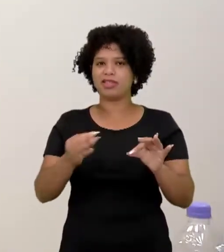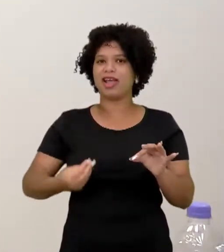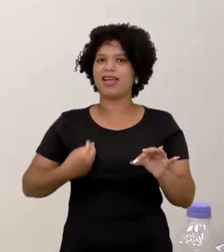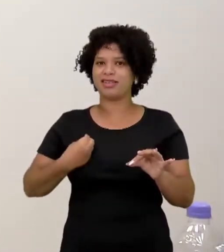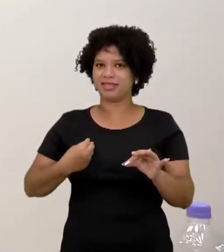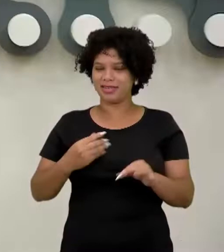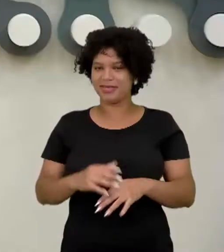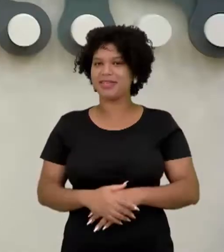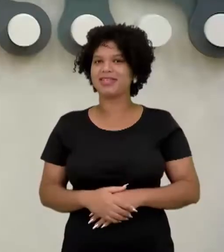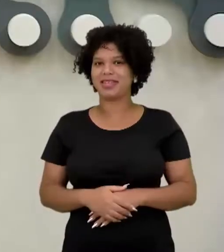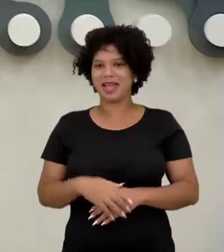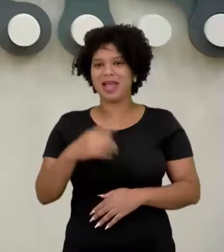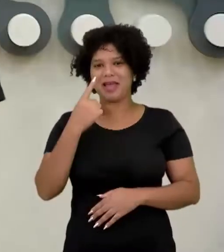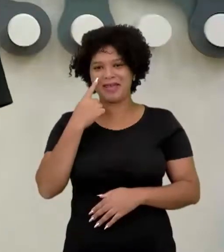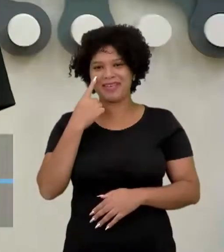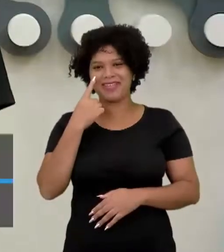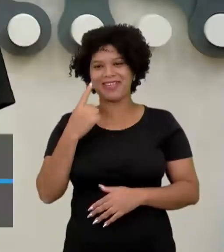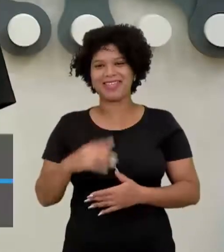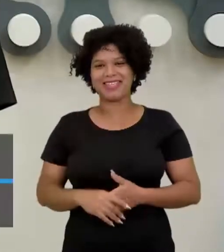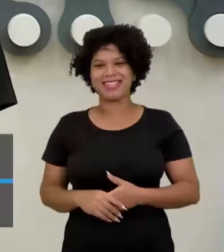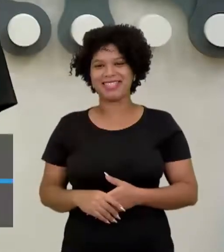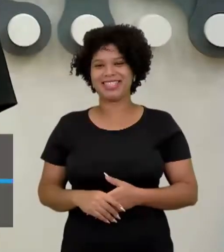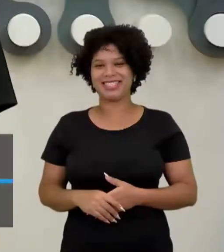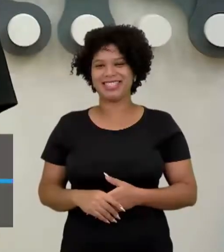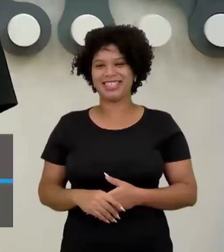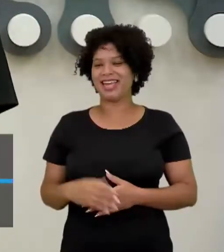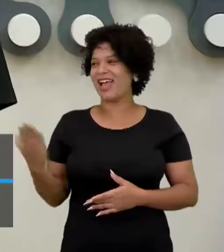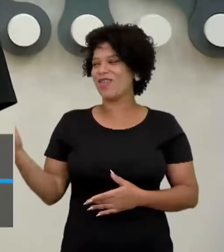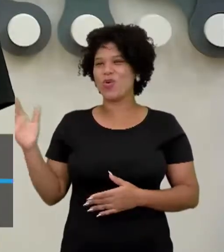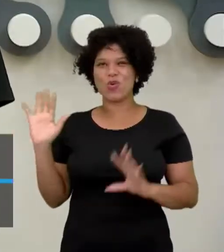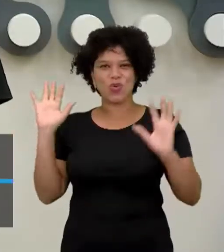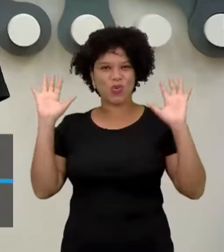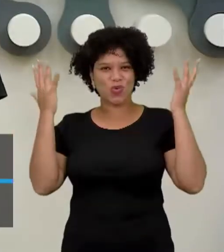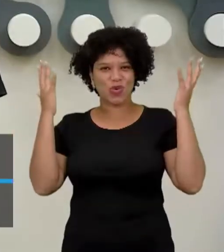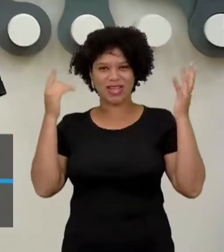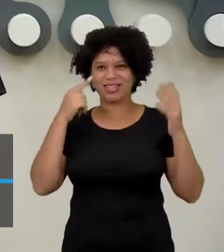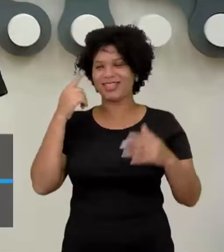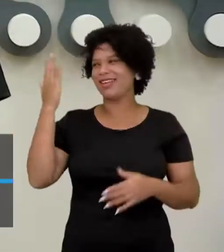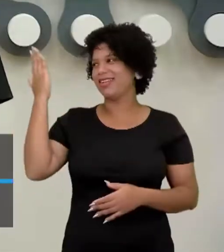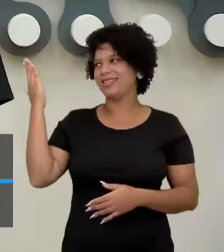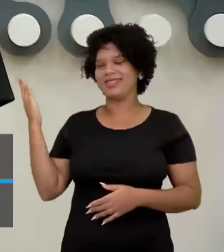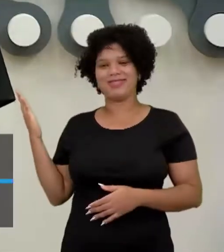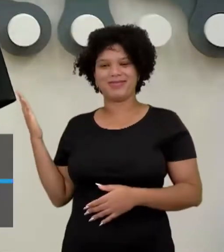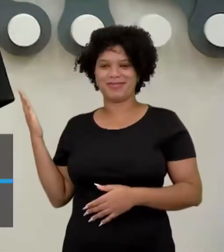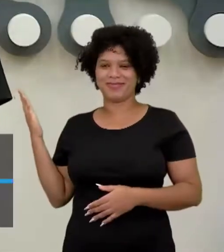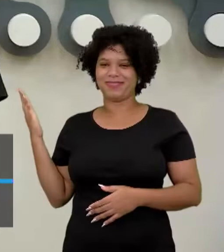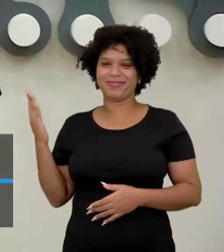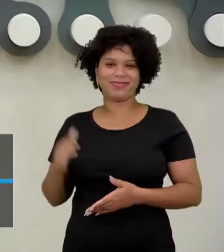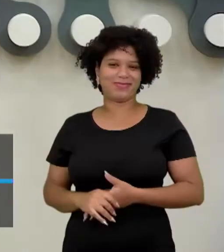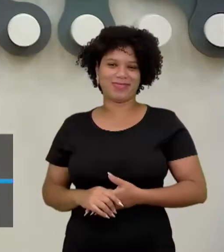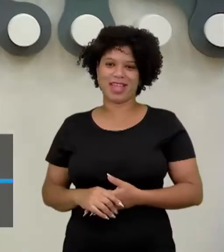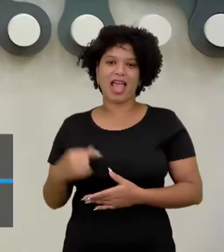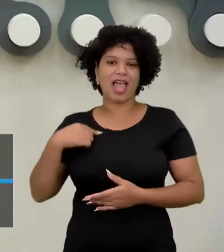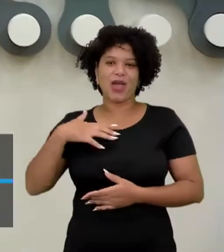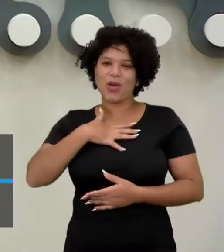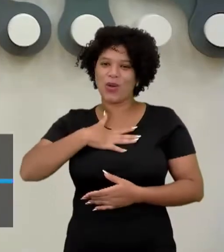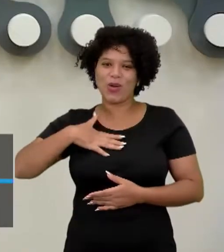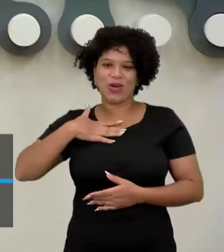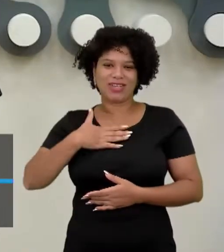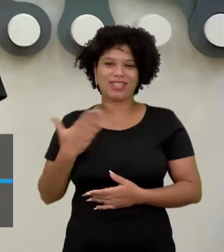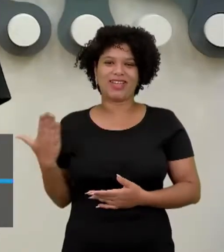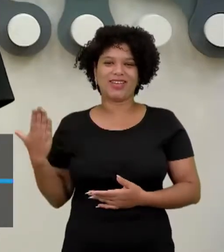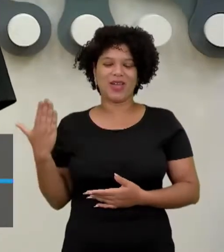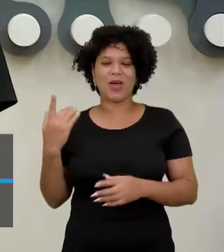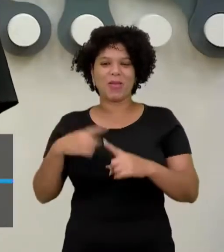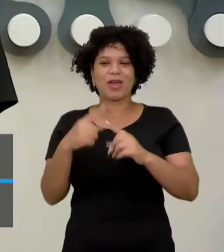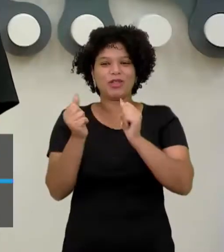de vida. Vamos ao arroz de festa. Mas exatamente, eu venho aqui porque eu gosto muito, principalmente a melhor parte é